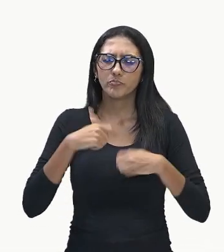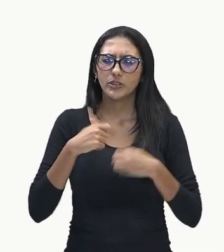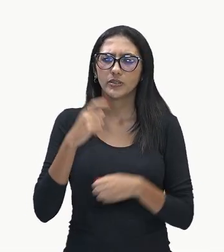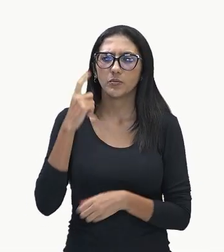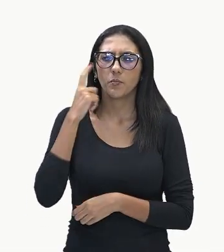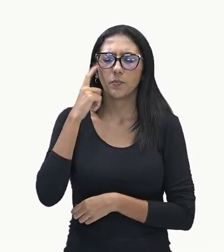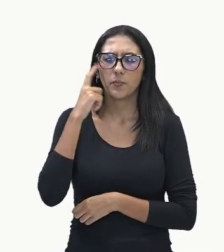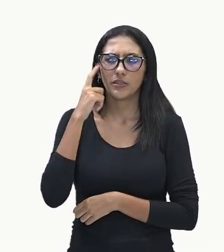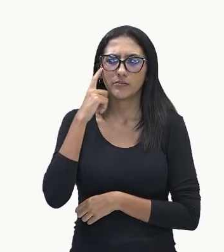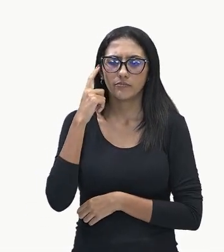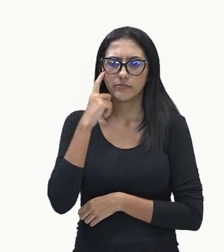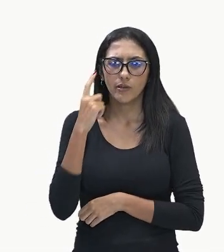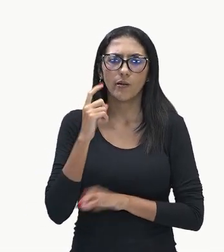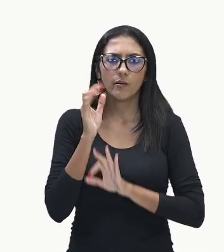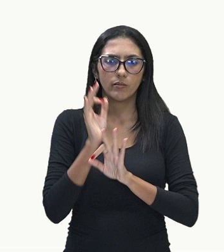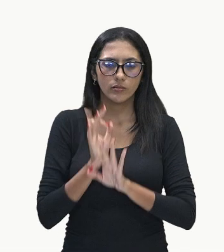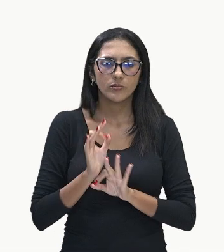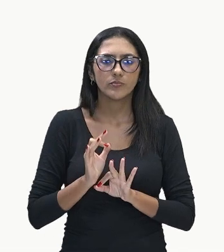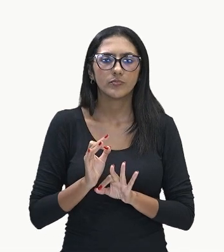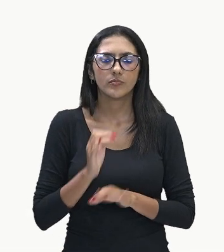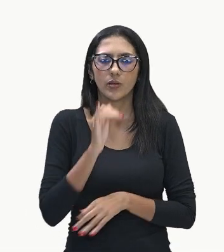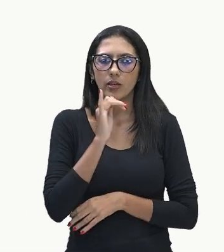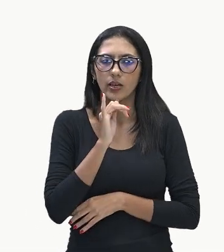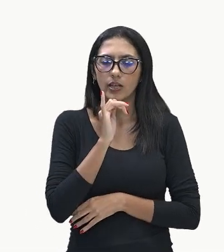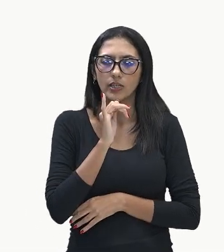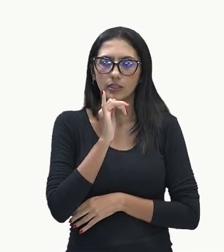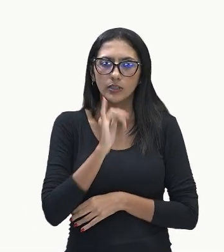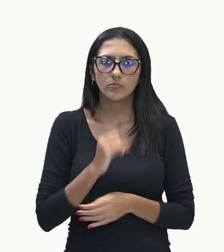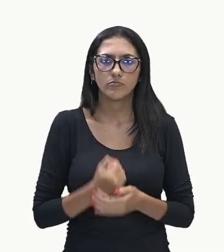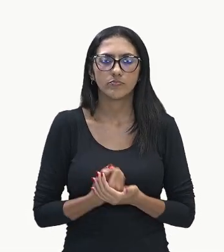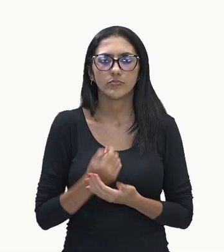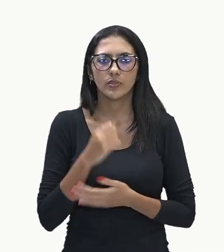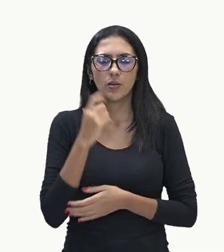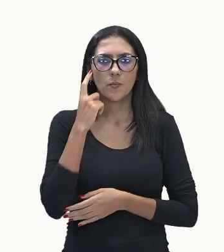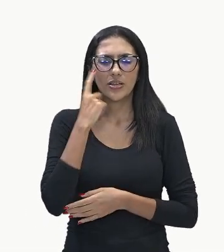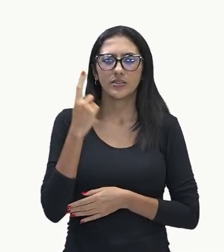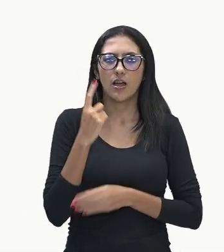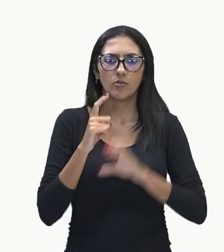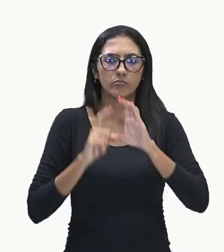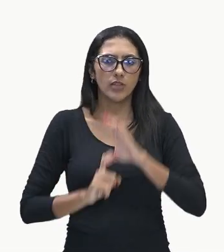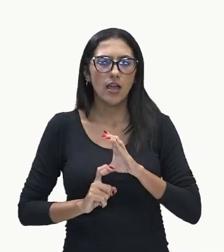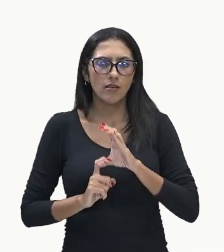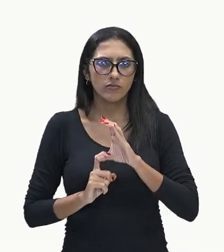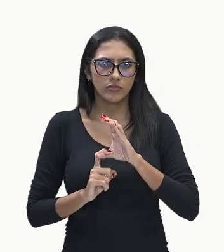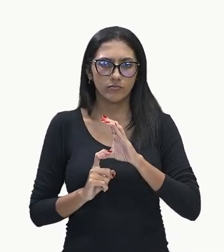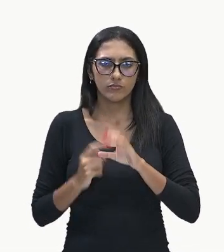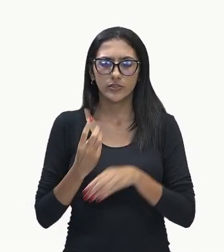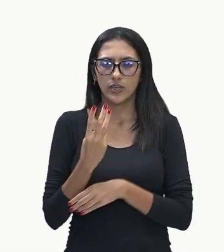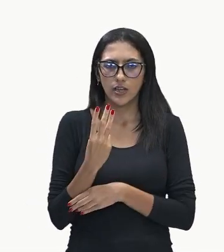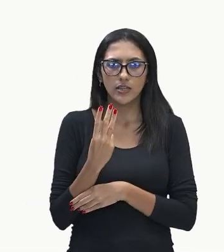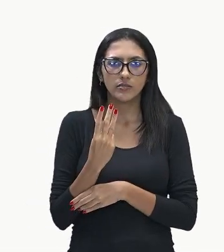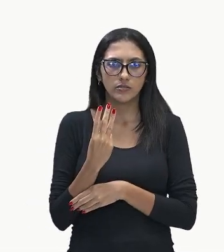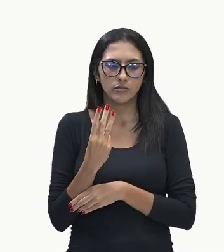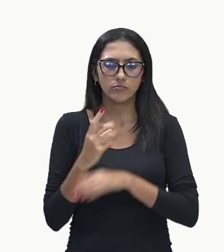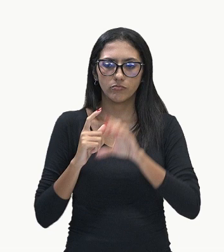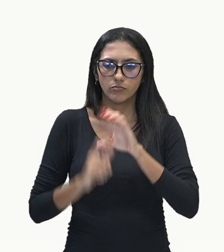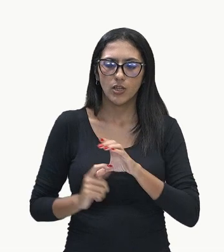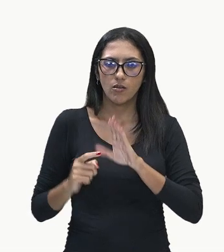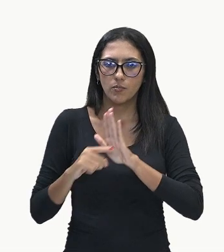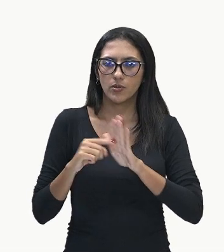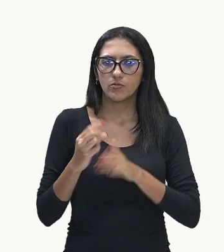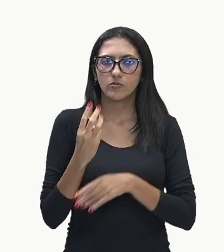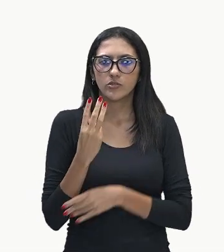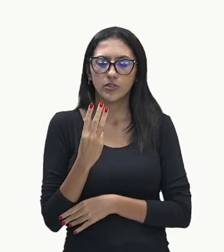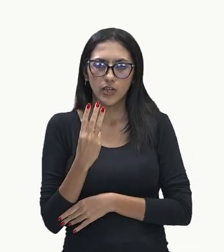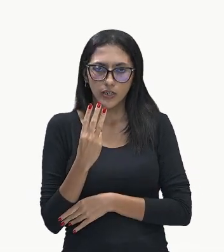seguinte, eu devo 3, tá? Você vai considerar a dívida pelo sinal de menos. Eu devo 3 e eu